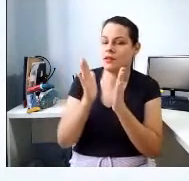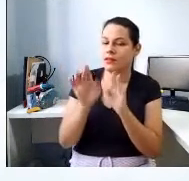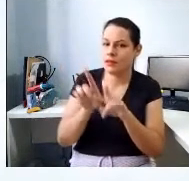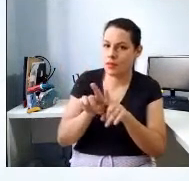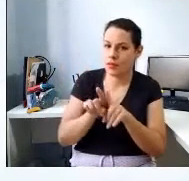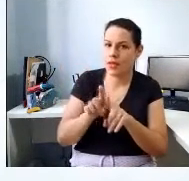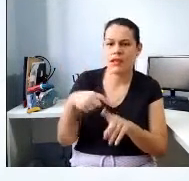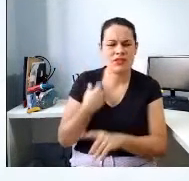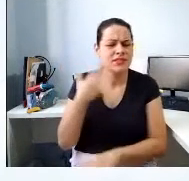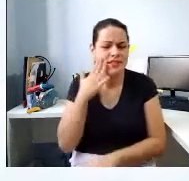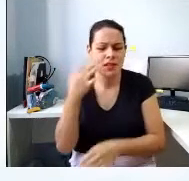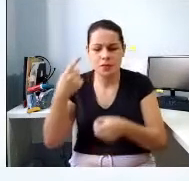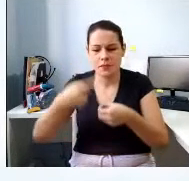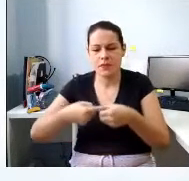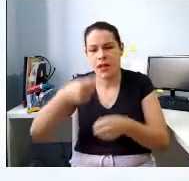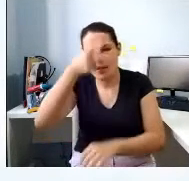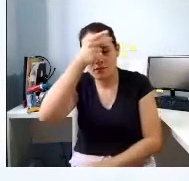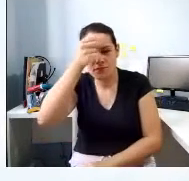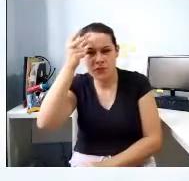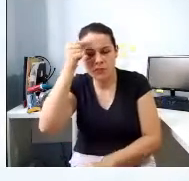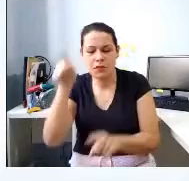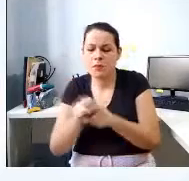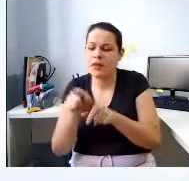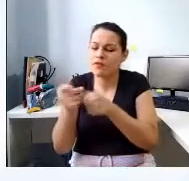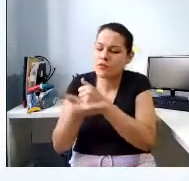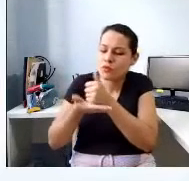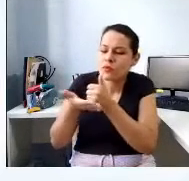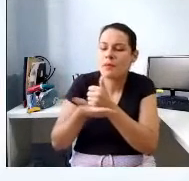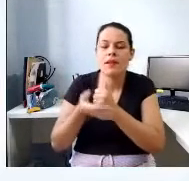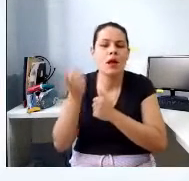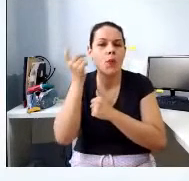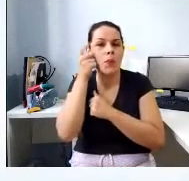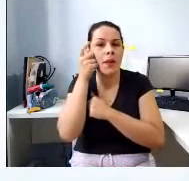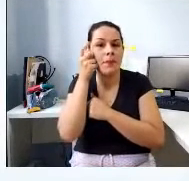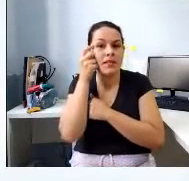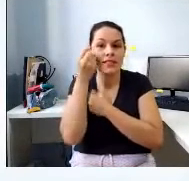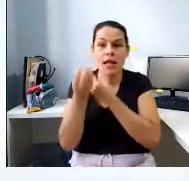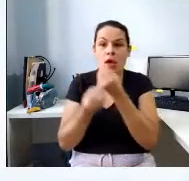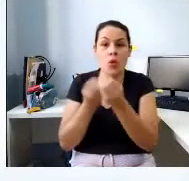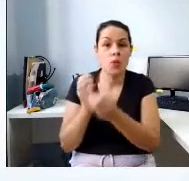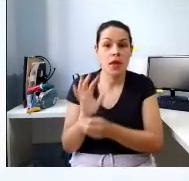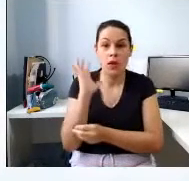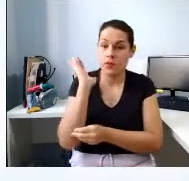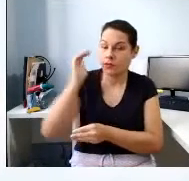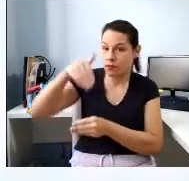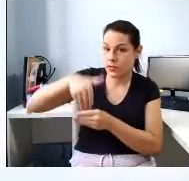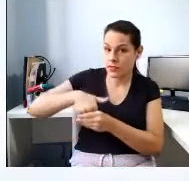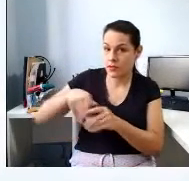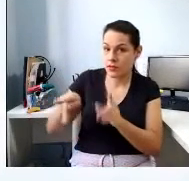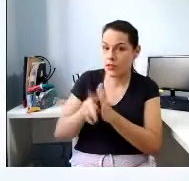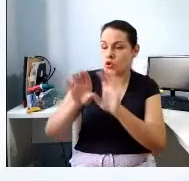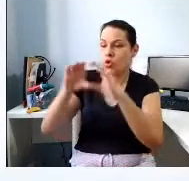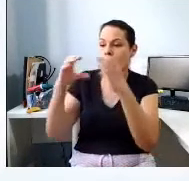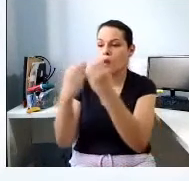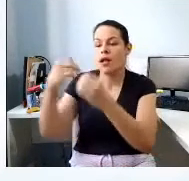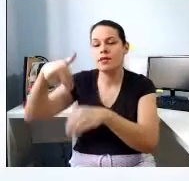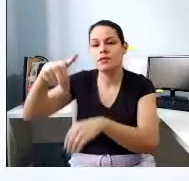que os municípios são fundamentais para você pensar a eleição, tanto para o Congresso Nacional